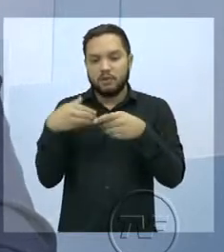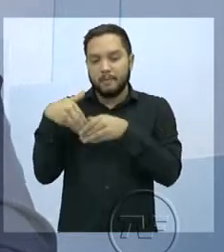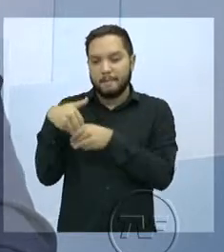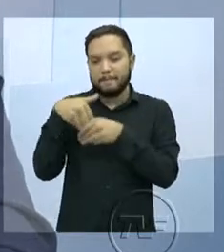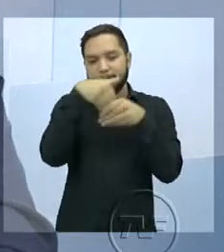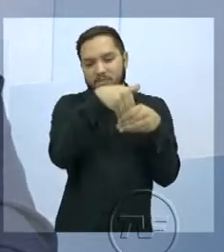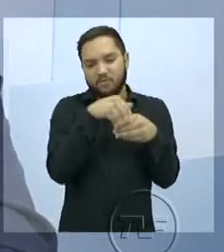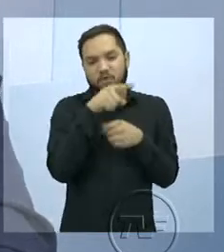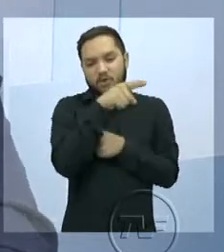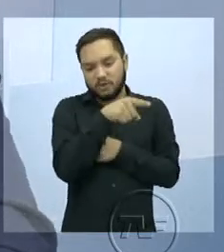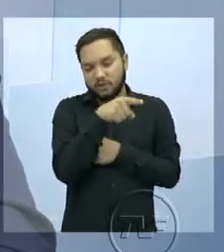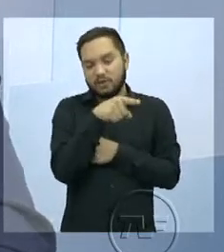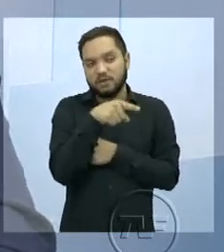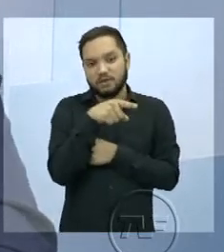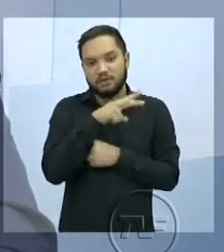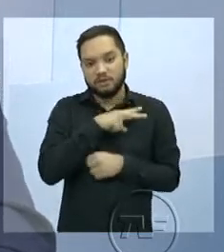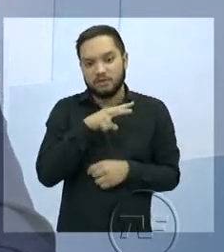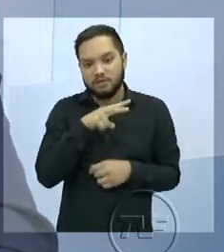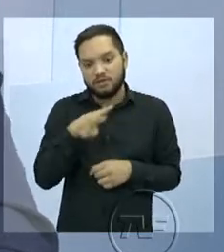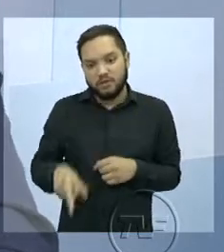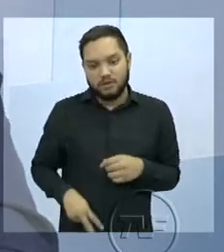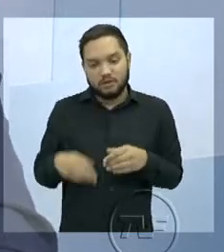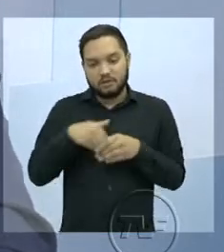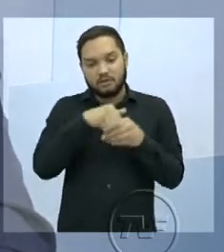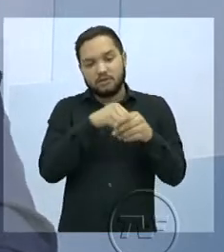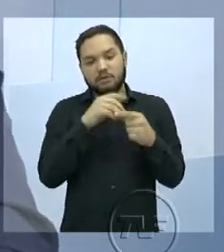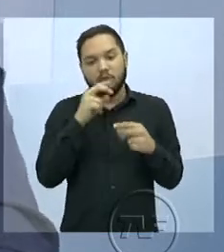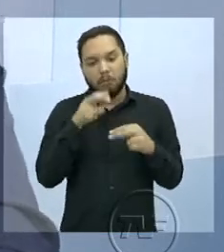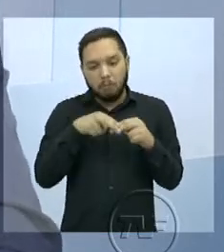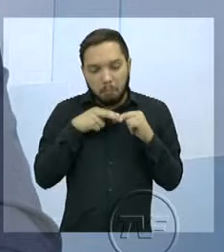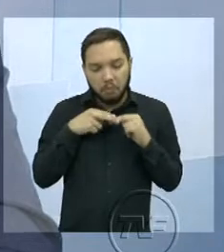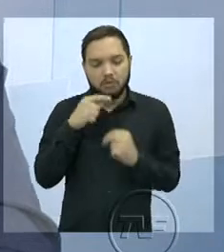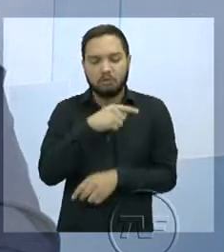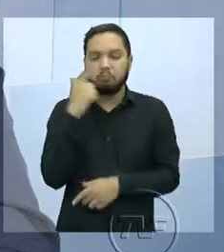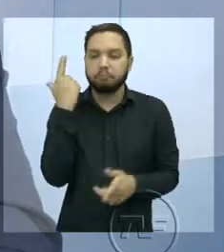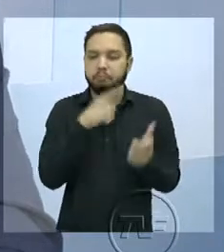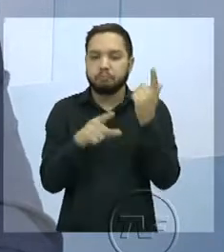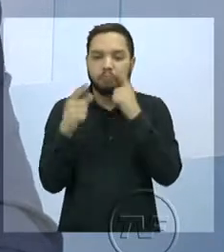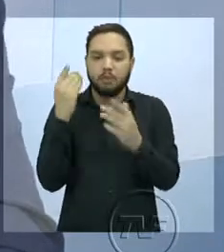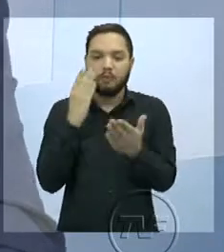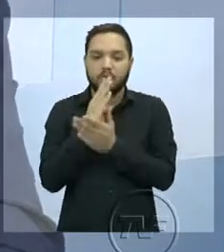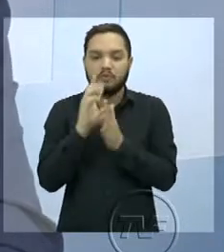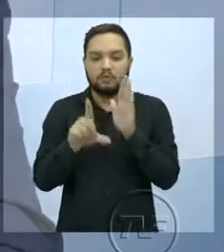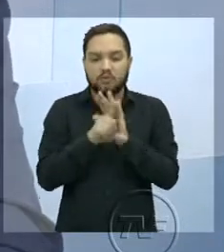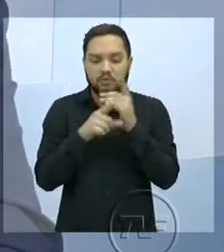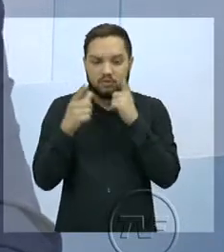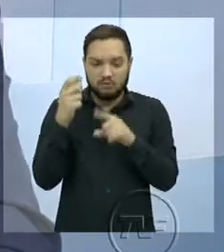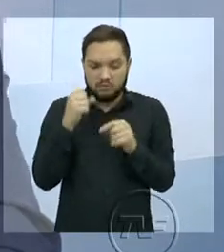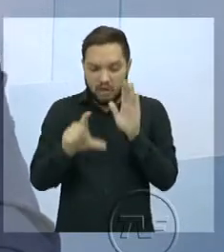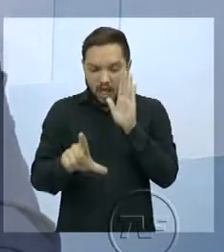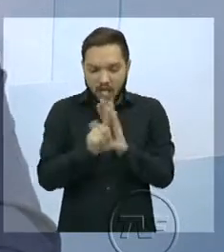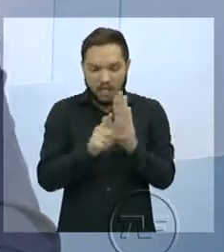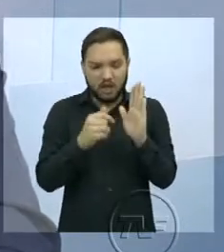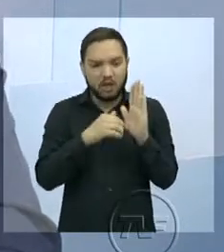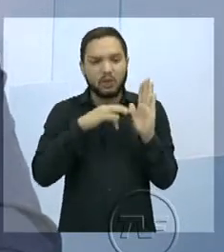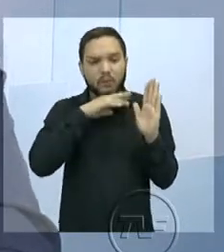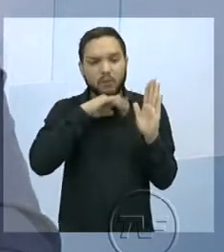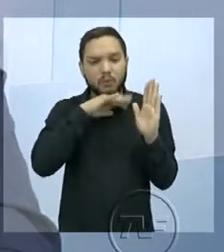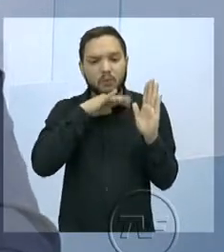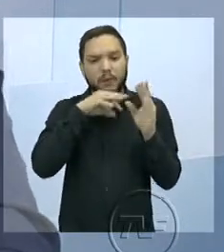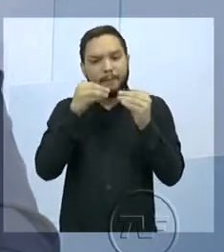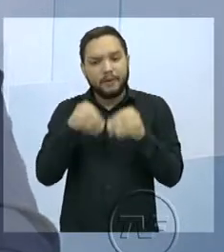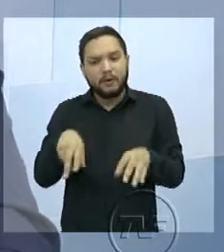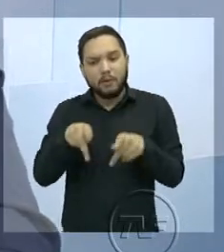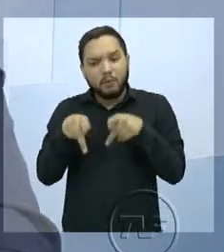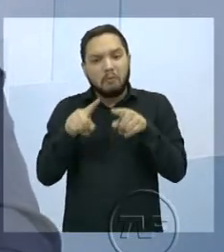Isso coloca em muito maior facilidade e vantagem para ele aprovar uma lei, mesmo quando ela seja contrária aos